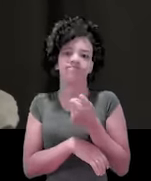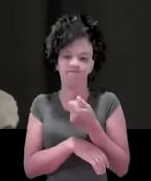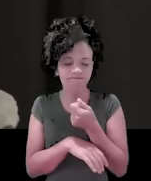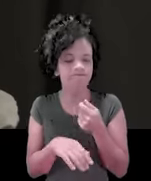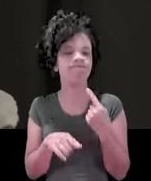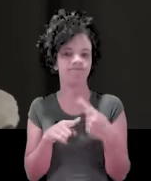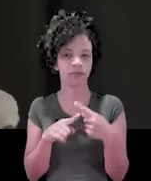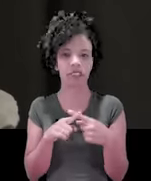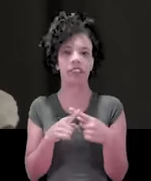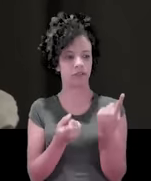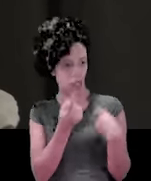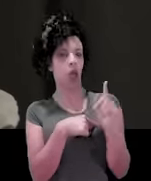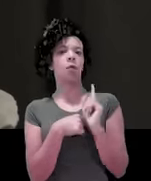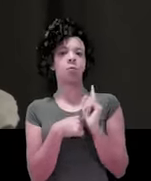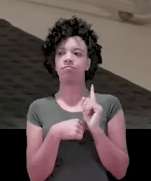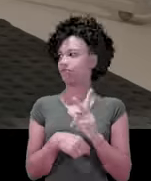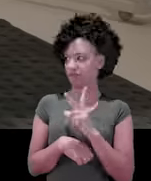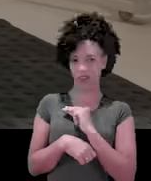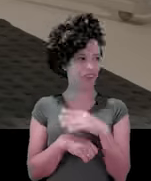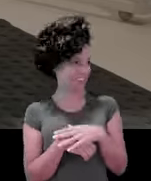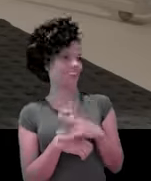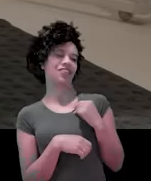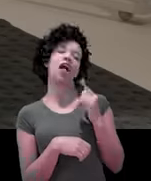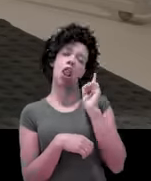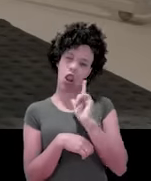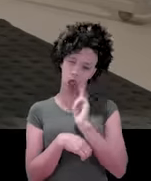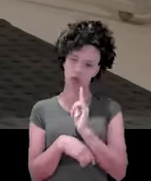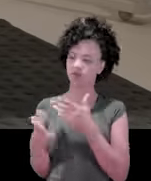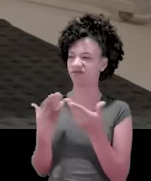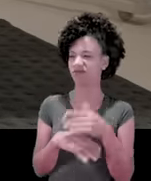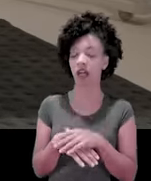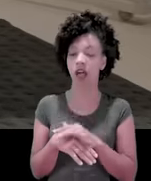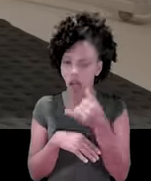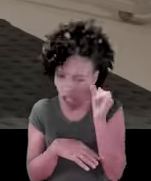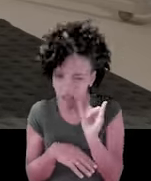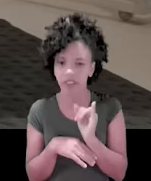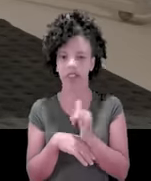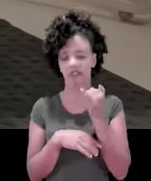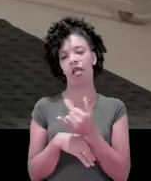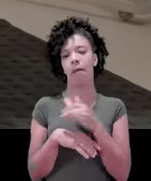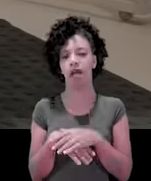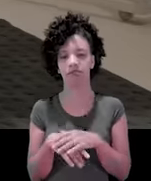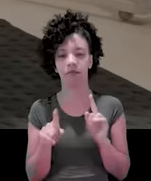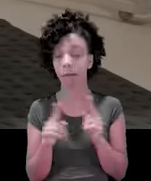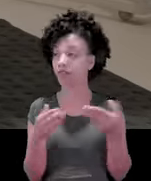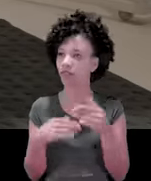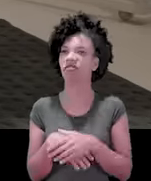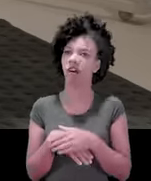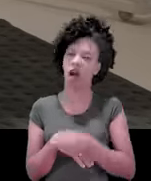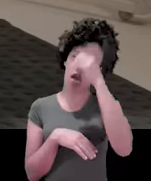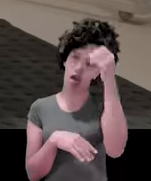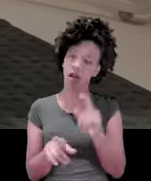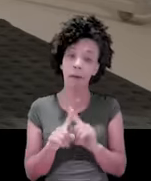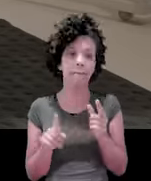puder dar uma força levantada novidade aí eu e agradeço flamerda agora Araújo ele tá muito escroto